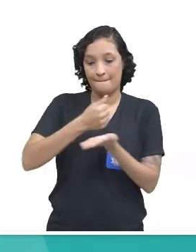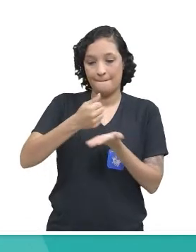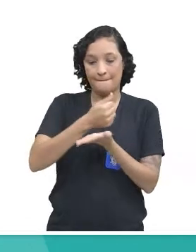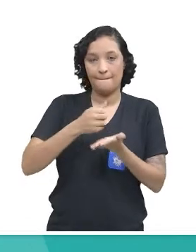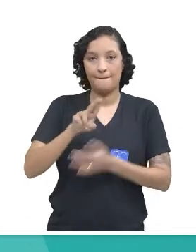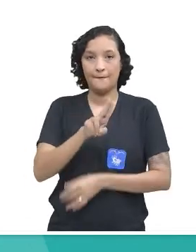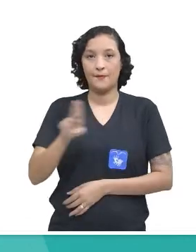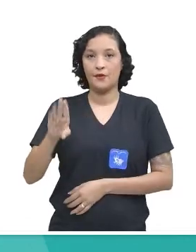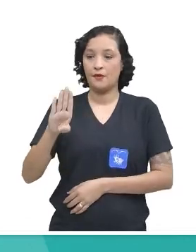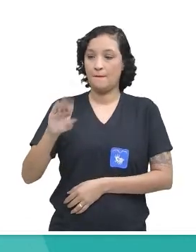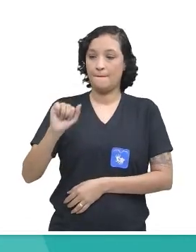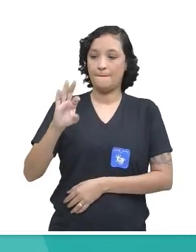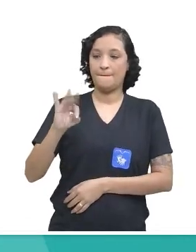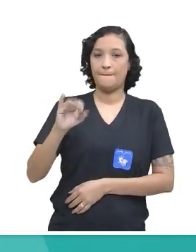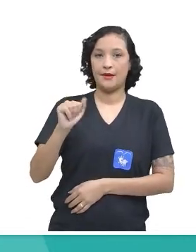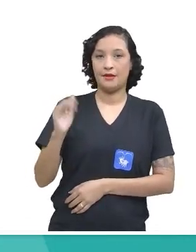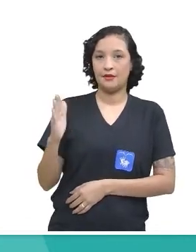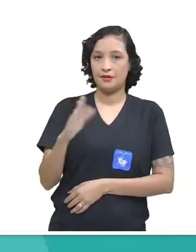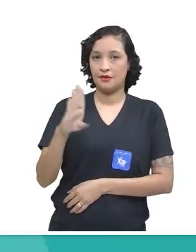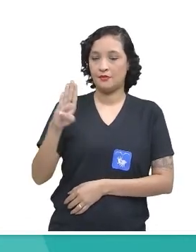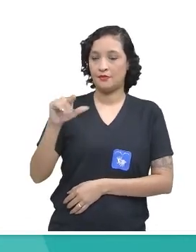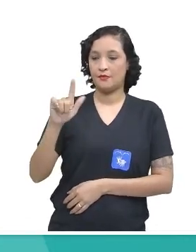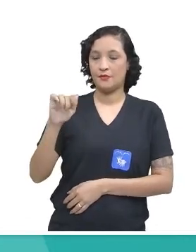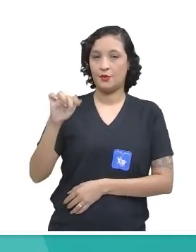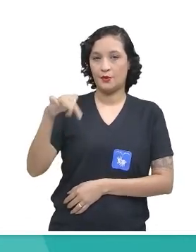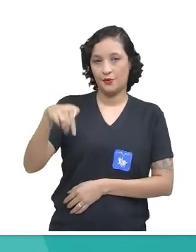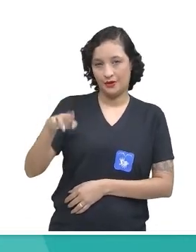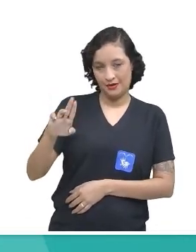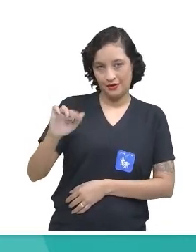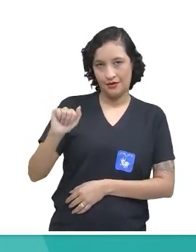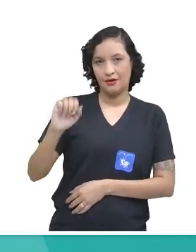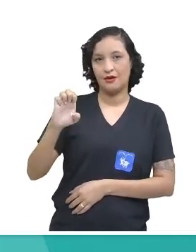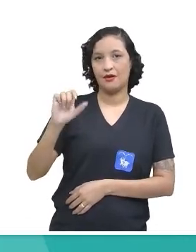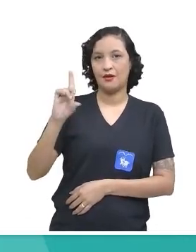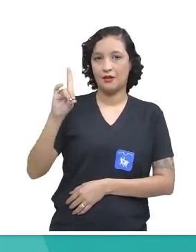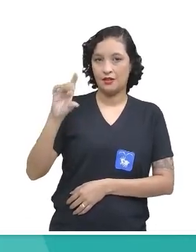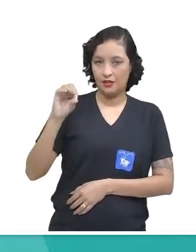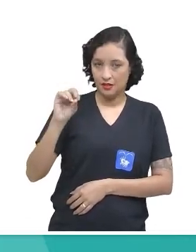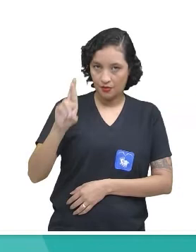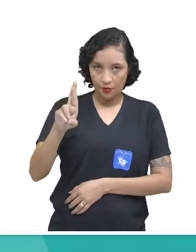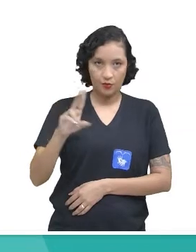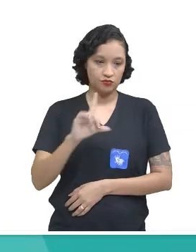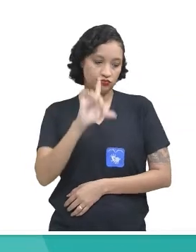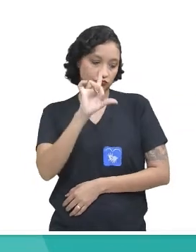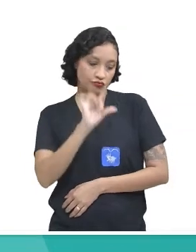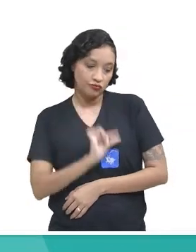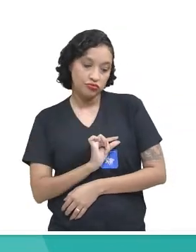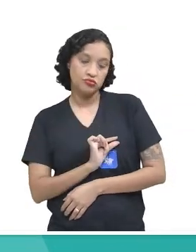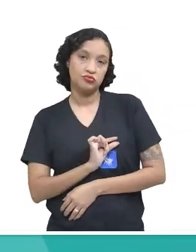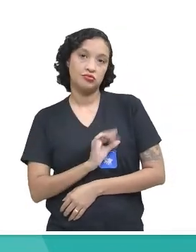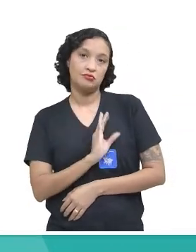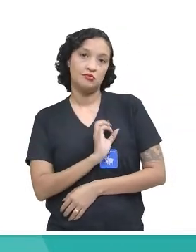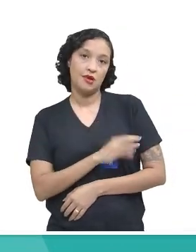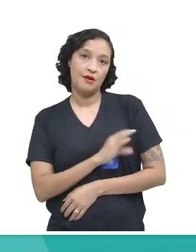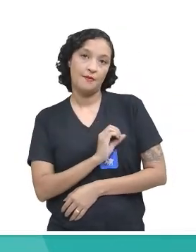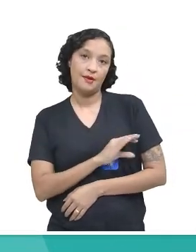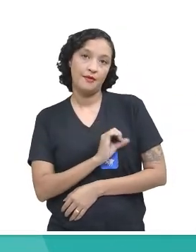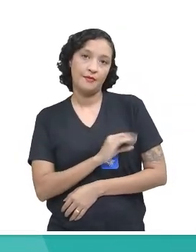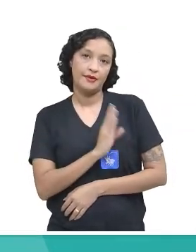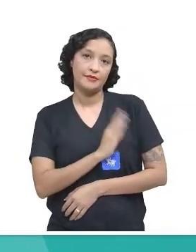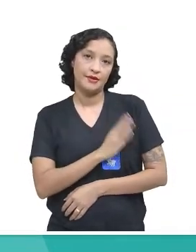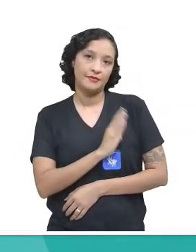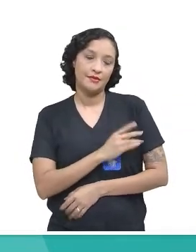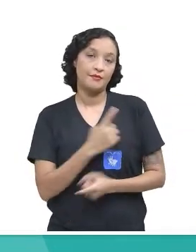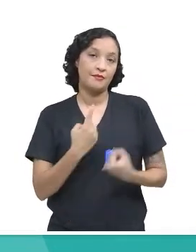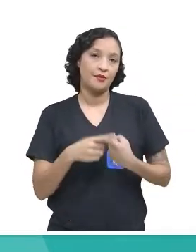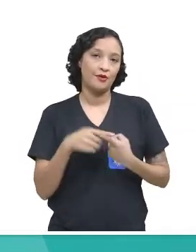chamada beta-bloqueador, e essa substância faz com que diminua a frequência cardíaca,